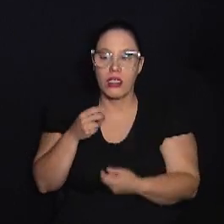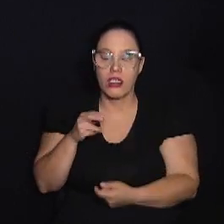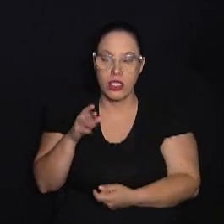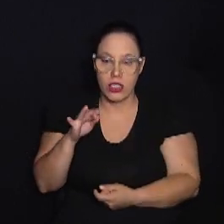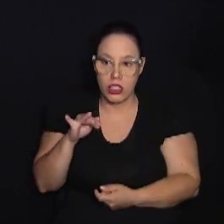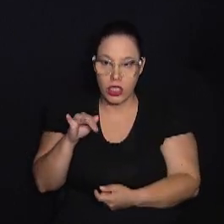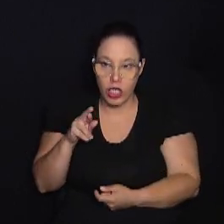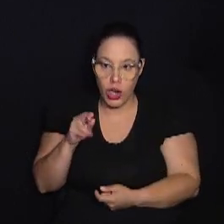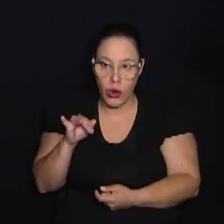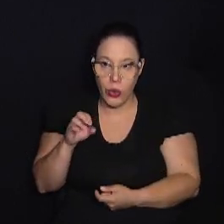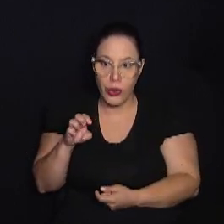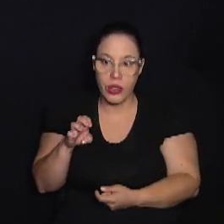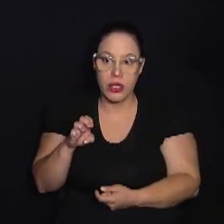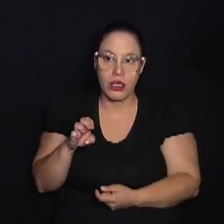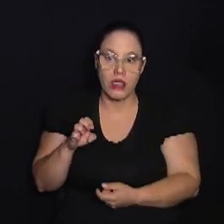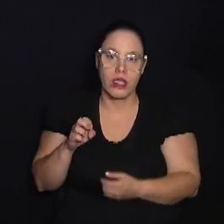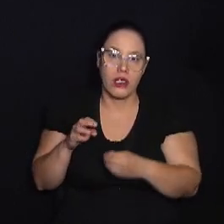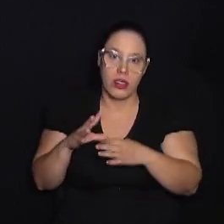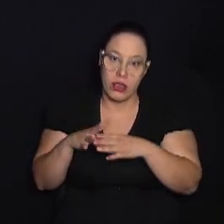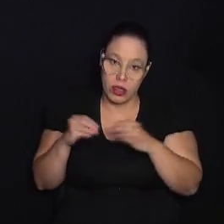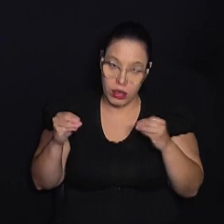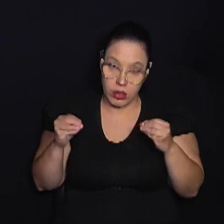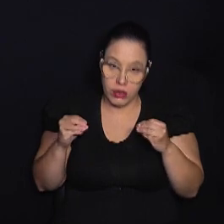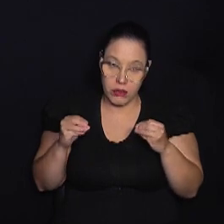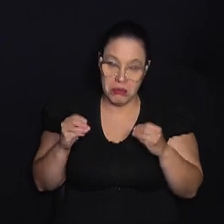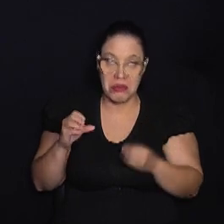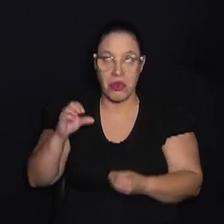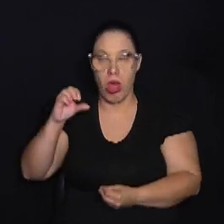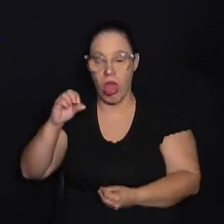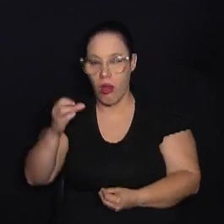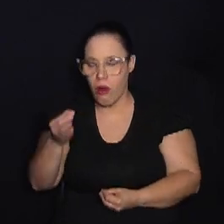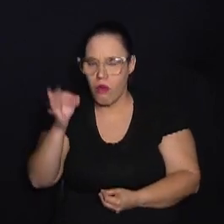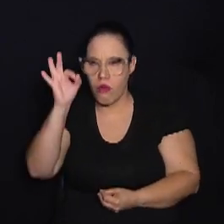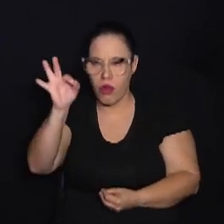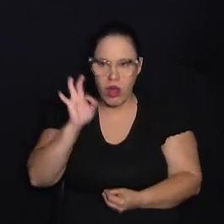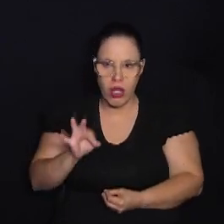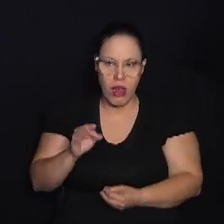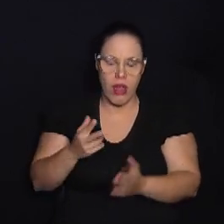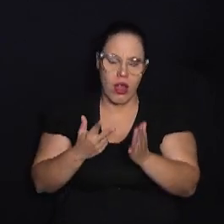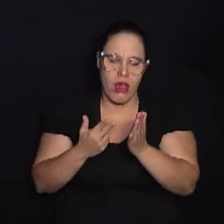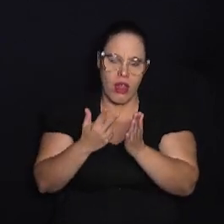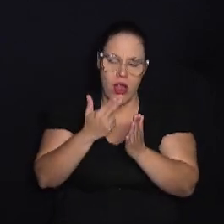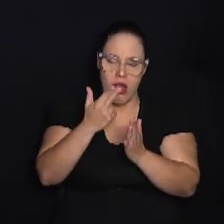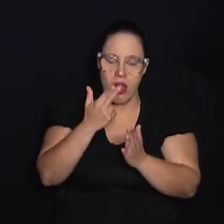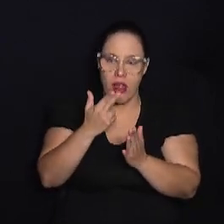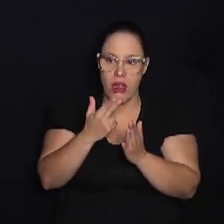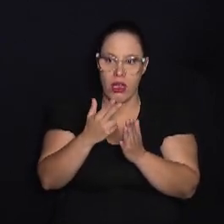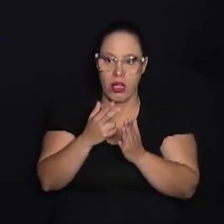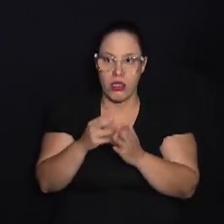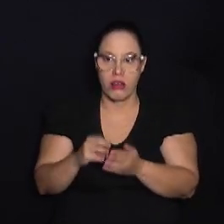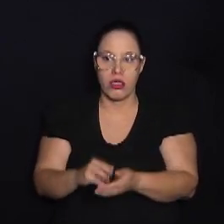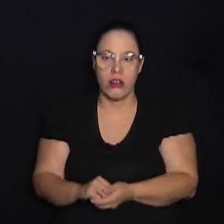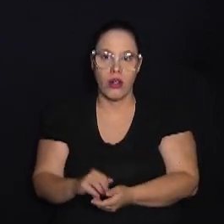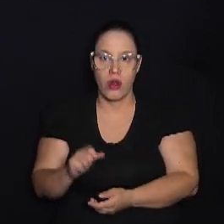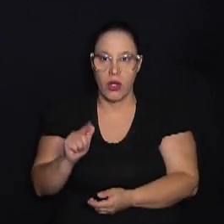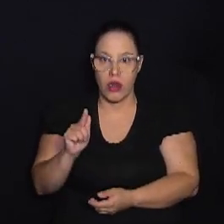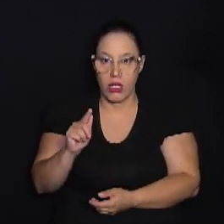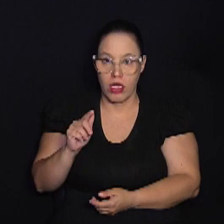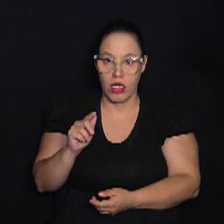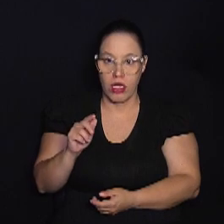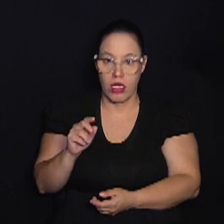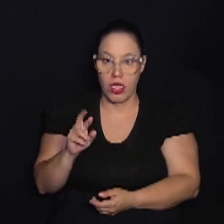precocemente. E a chance de cura chega a ser mais de 90% de chance com cirurgia, eventualmente com iodo radioativo. Normalmente você não faz quimio